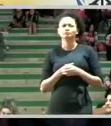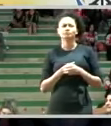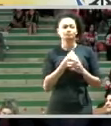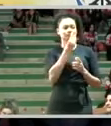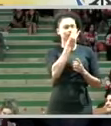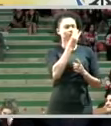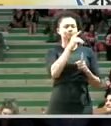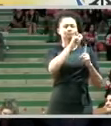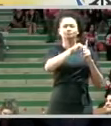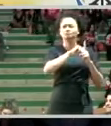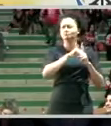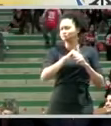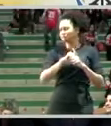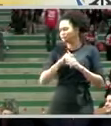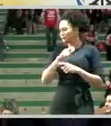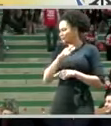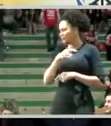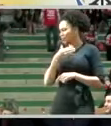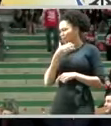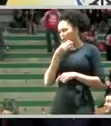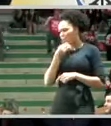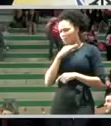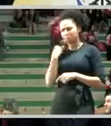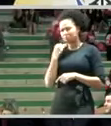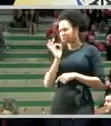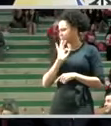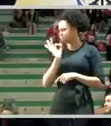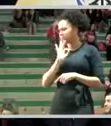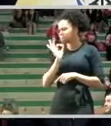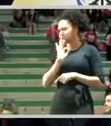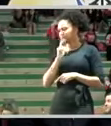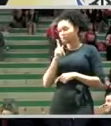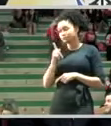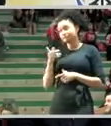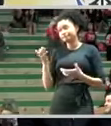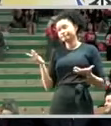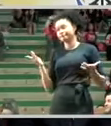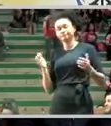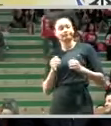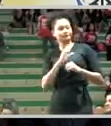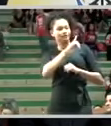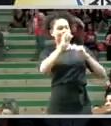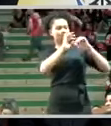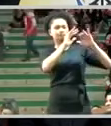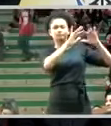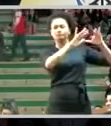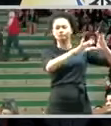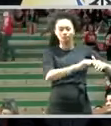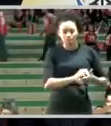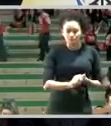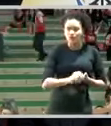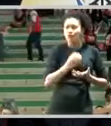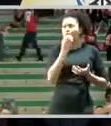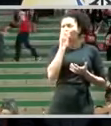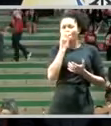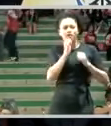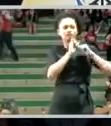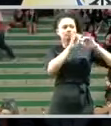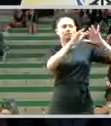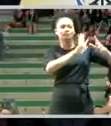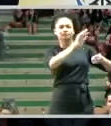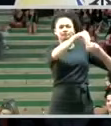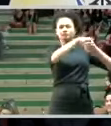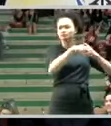3 meses. Ei, morre mais não. Para piorar, o Senhor está abençoando. Até os cachorros estão sendo abençoados na casa